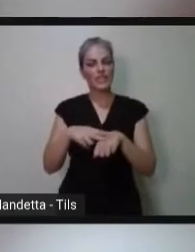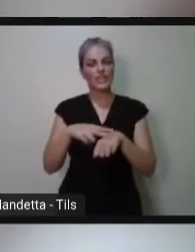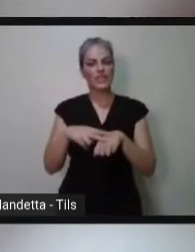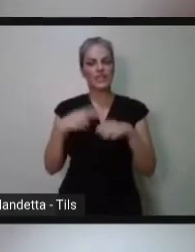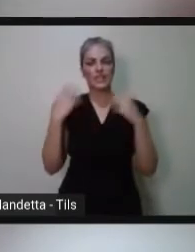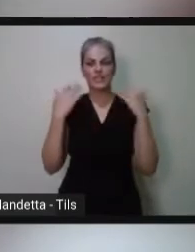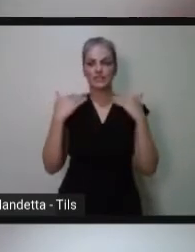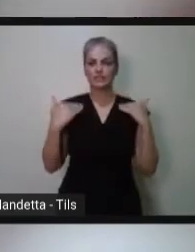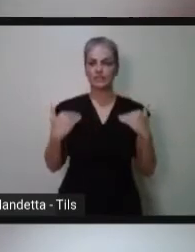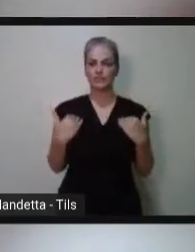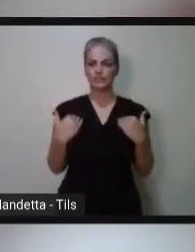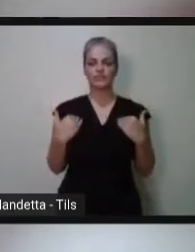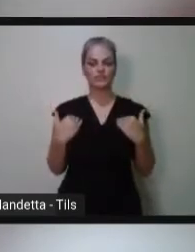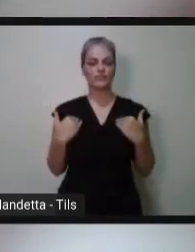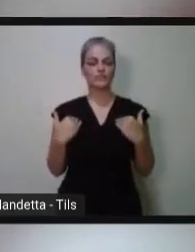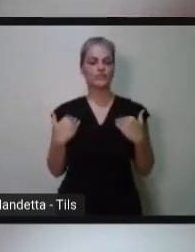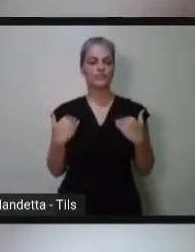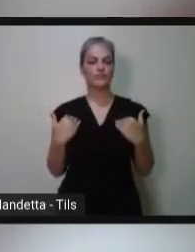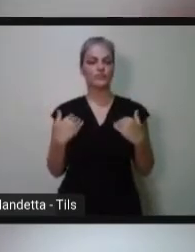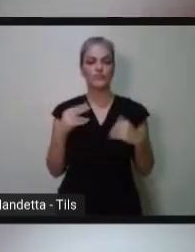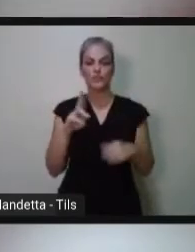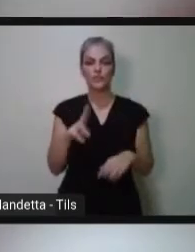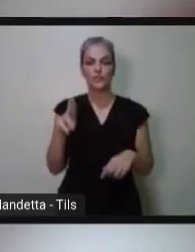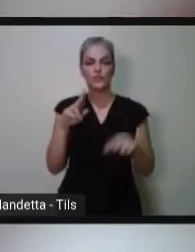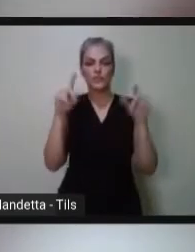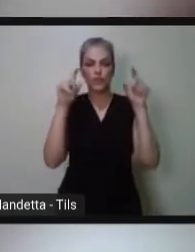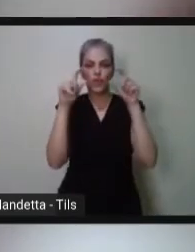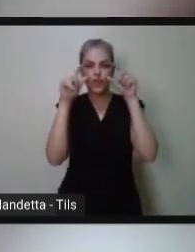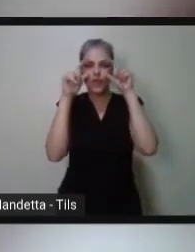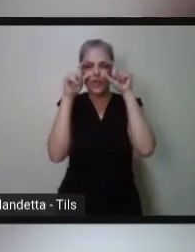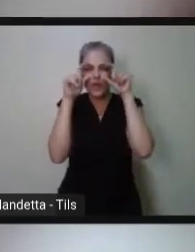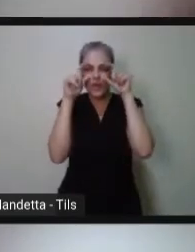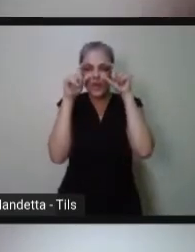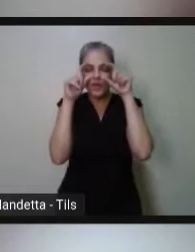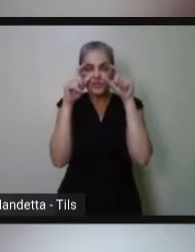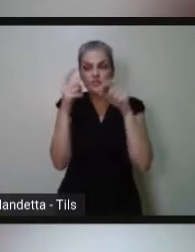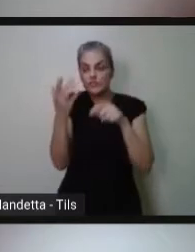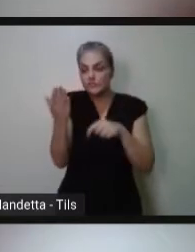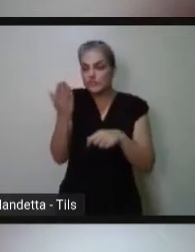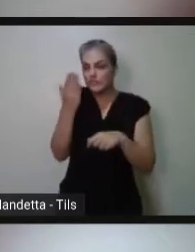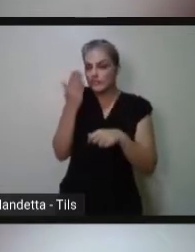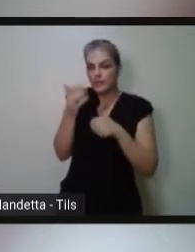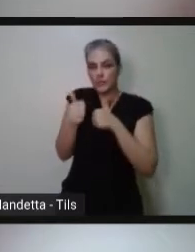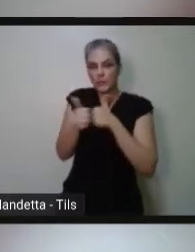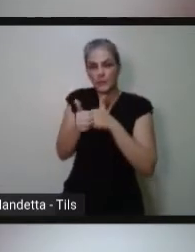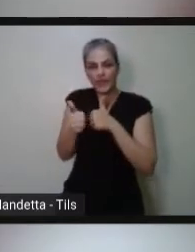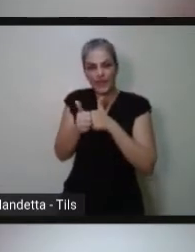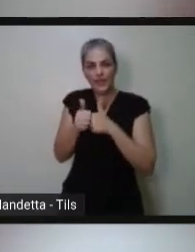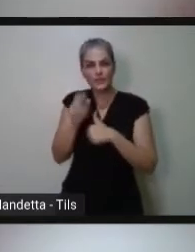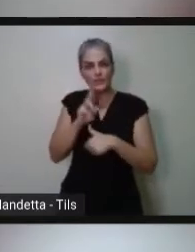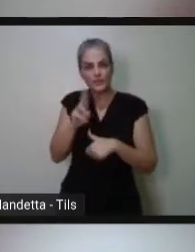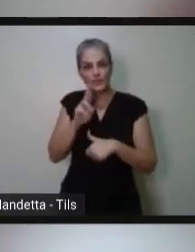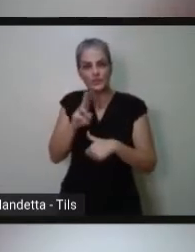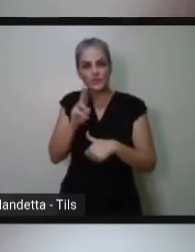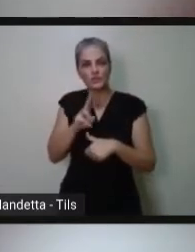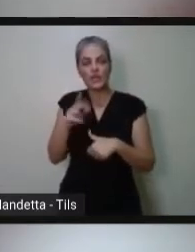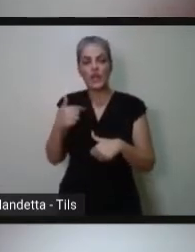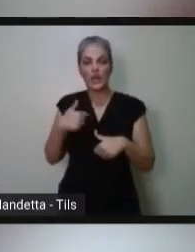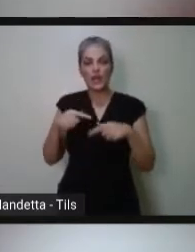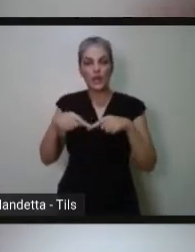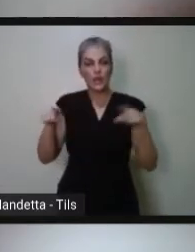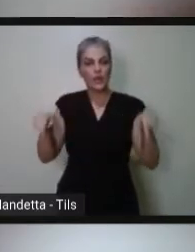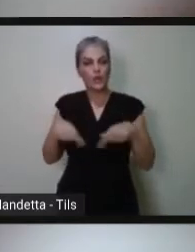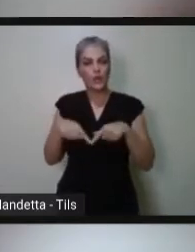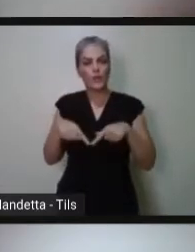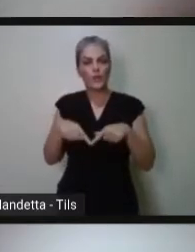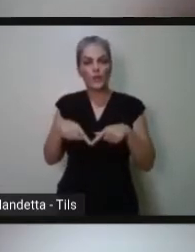do ombro, uso um óculos para enxergar de perto, eu estou num quarto que é escritório,